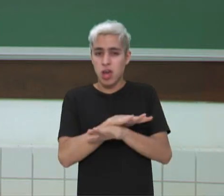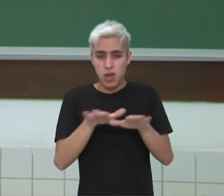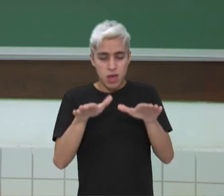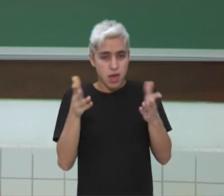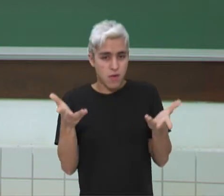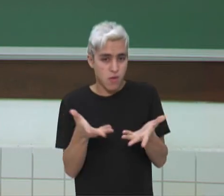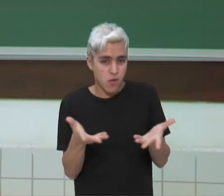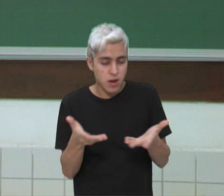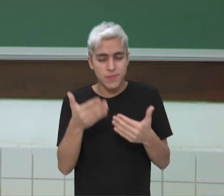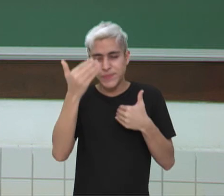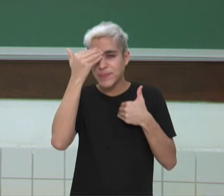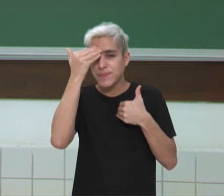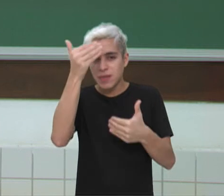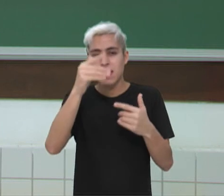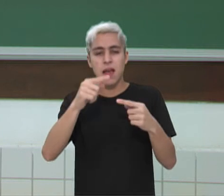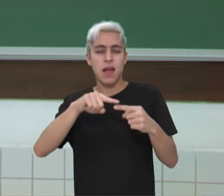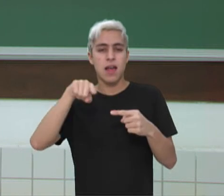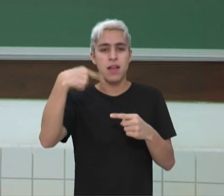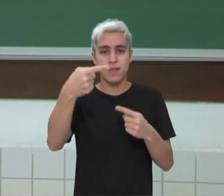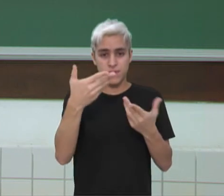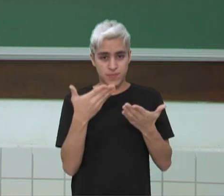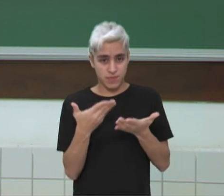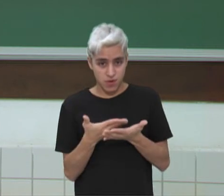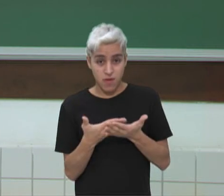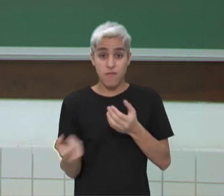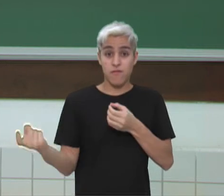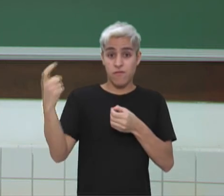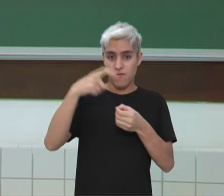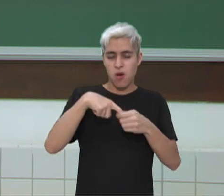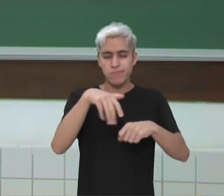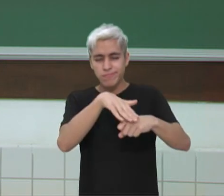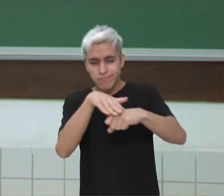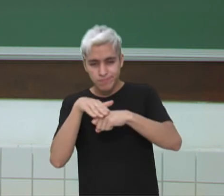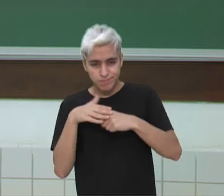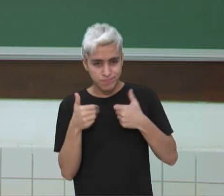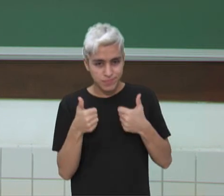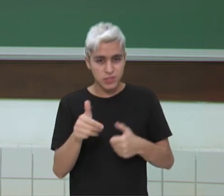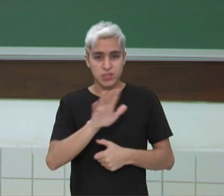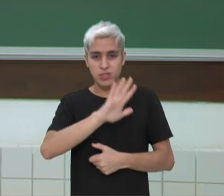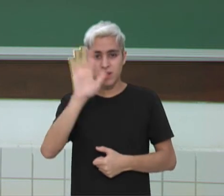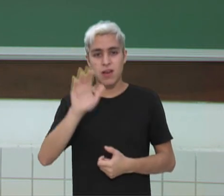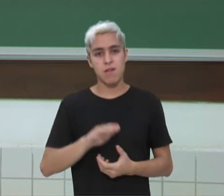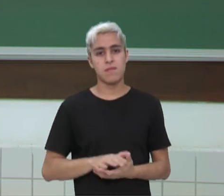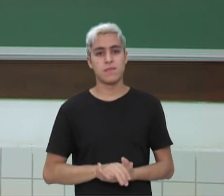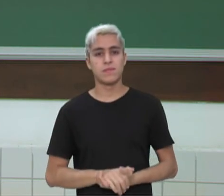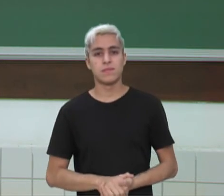por aqui. Obrigado, até a próxima aula, a gente volta a conversar. Tchau!